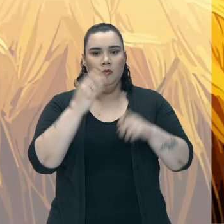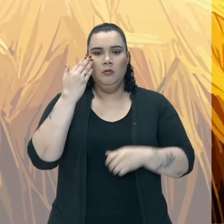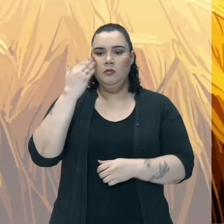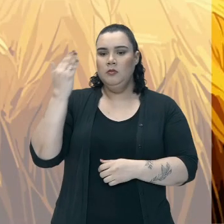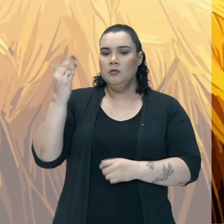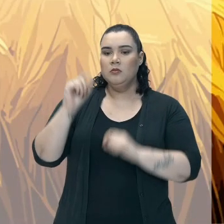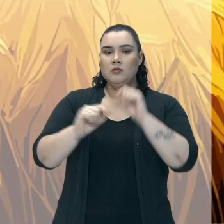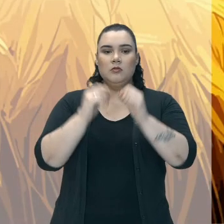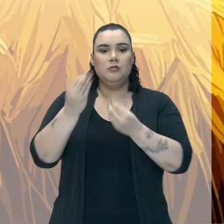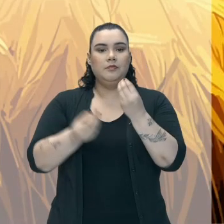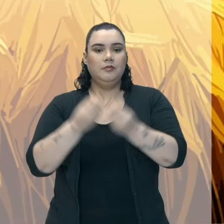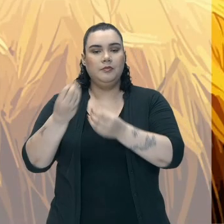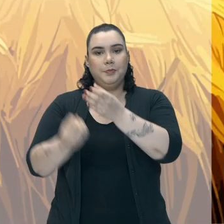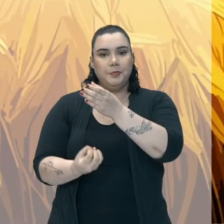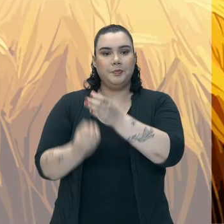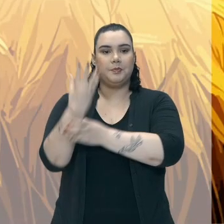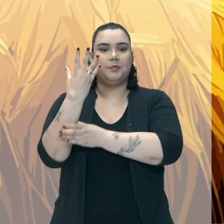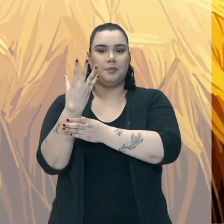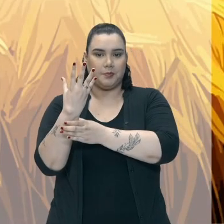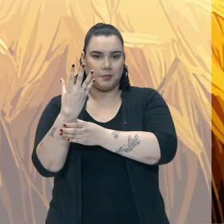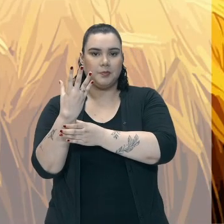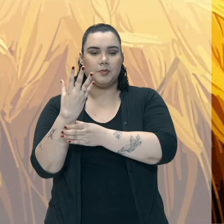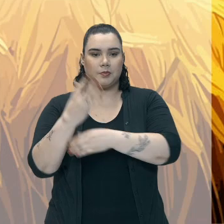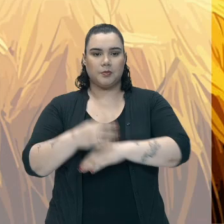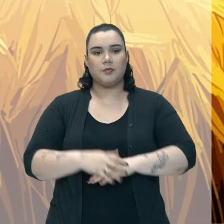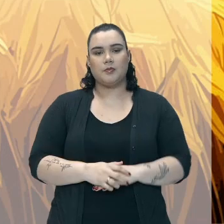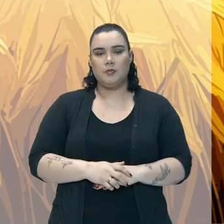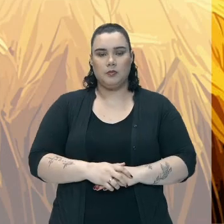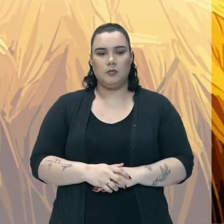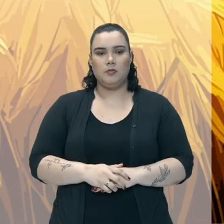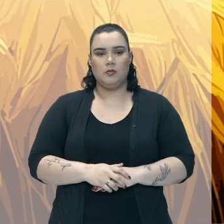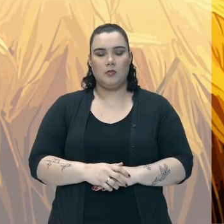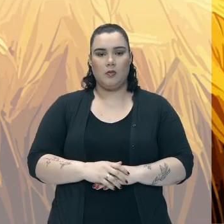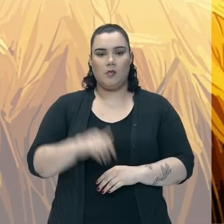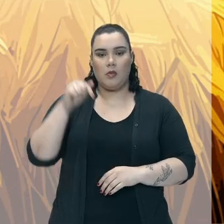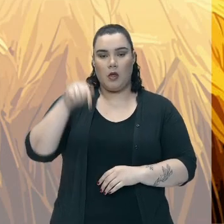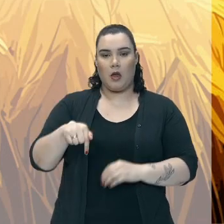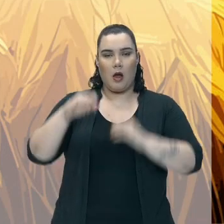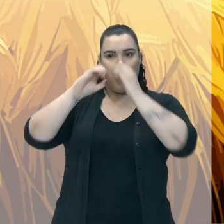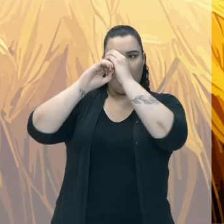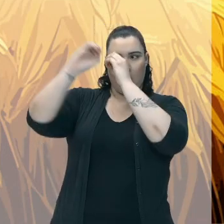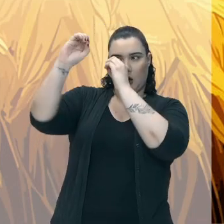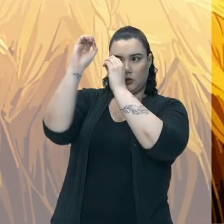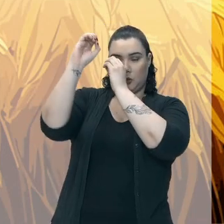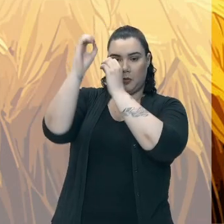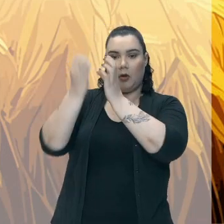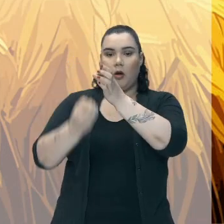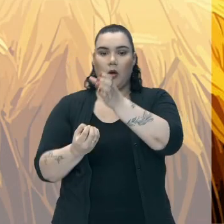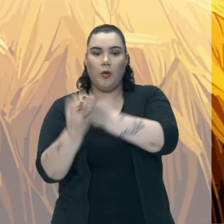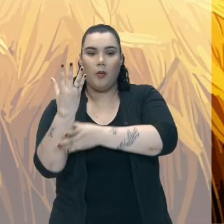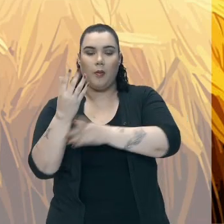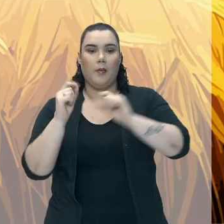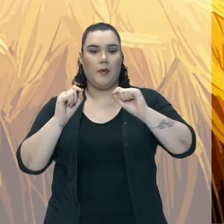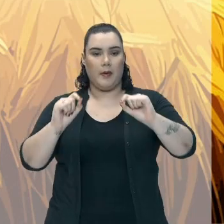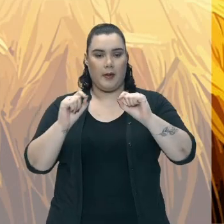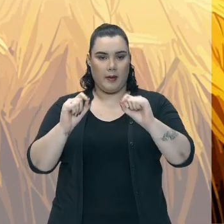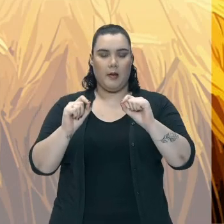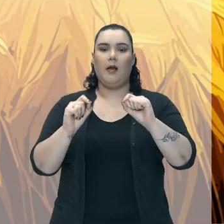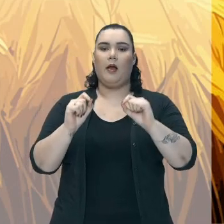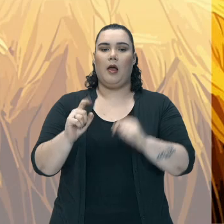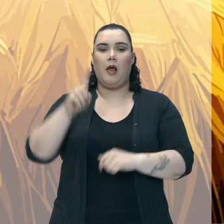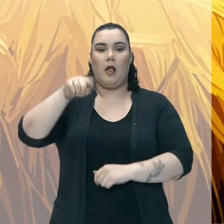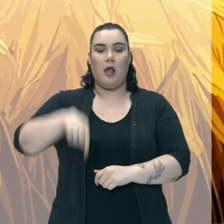a origem da astronomia, né? Essa origem, ela veio exatamente da